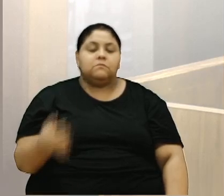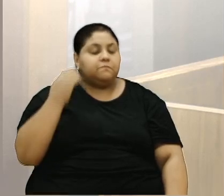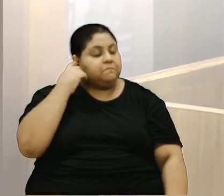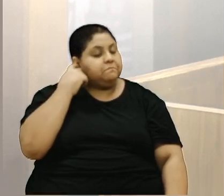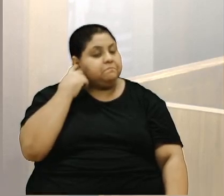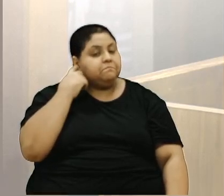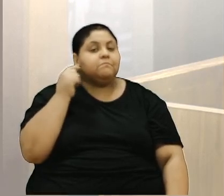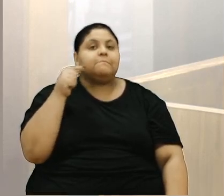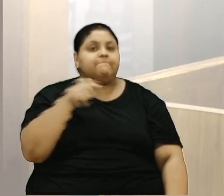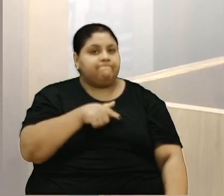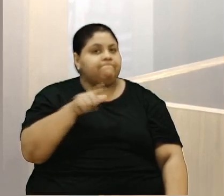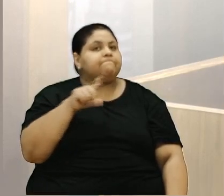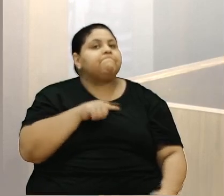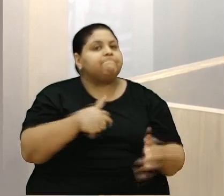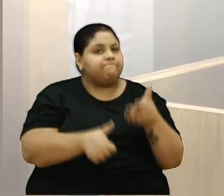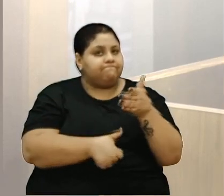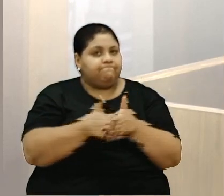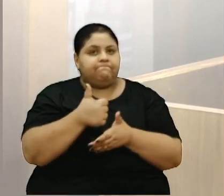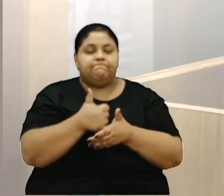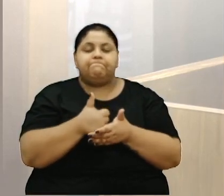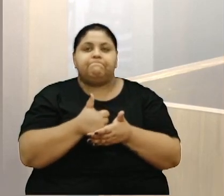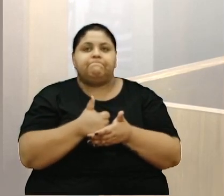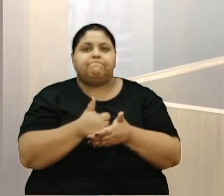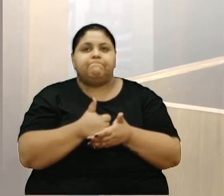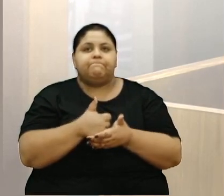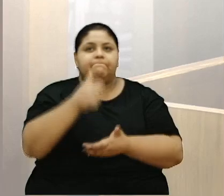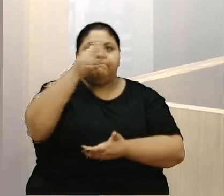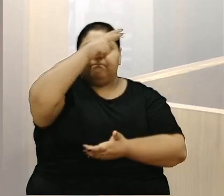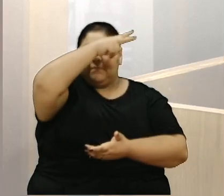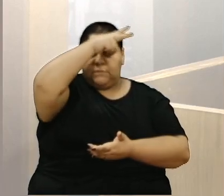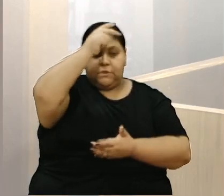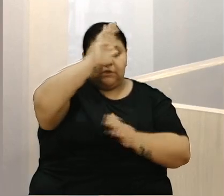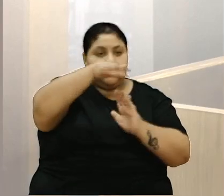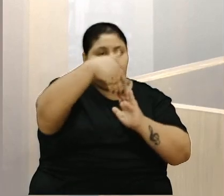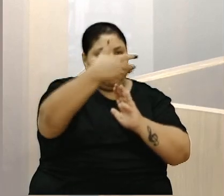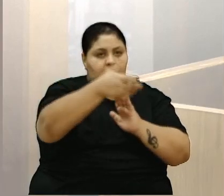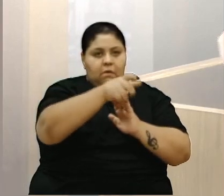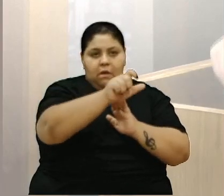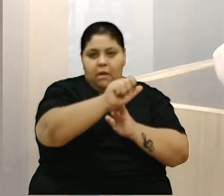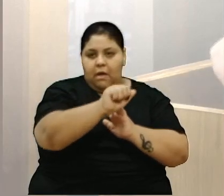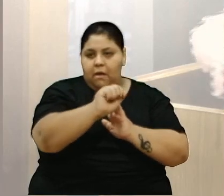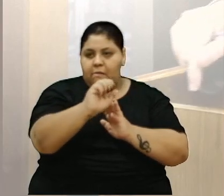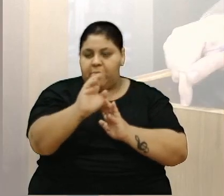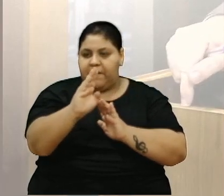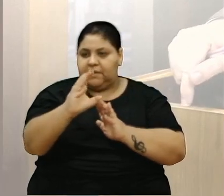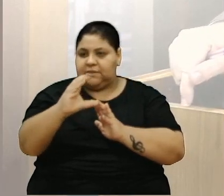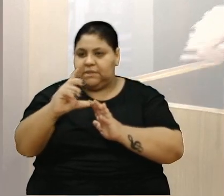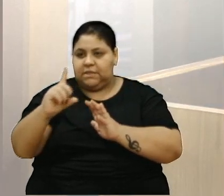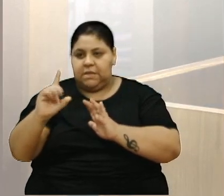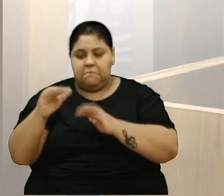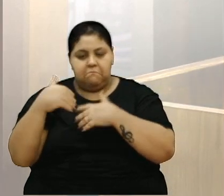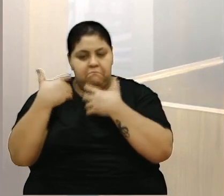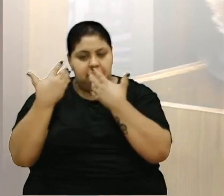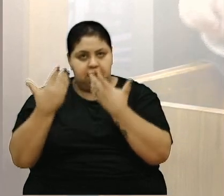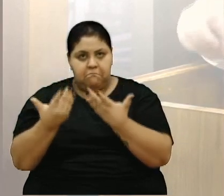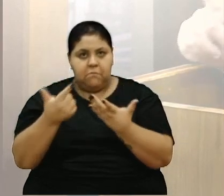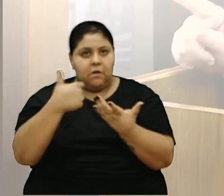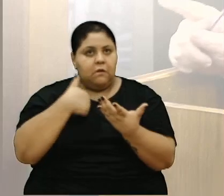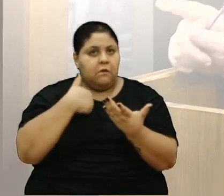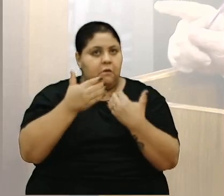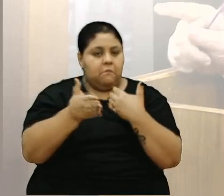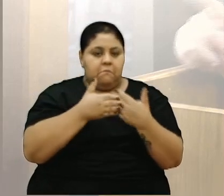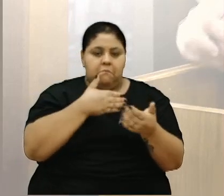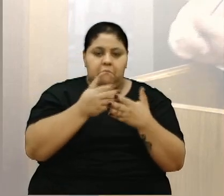Isso tem que melhorar, seja com o prefeito próximo A, B, C ou D. Para mim não